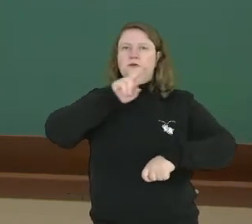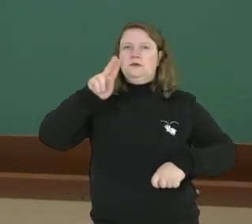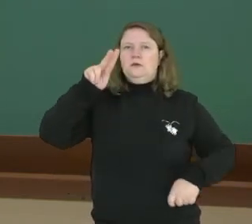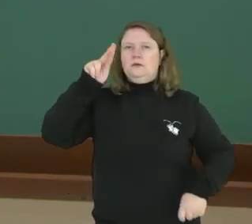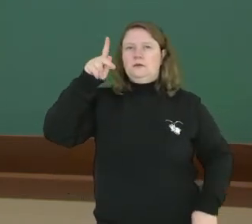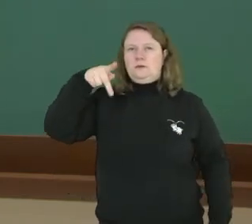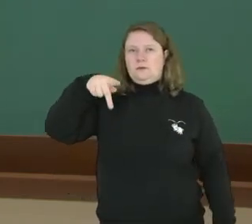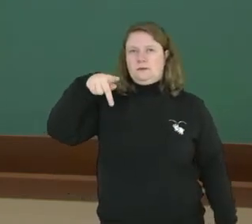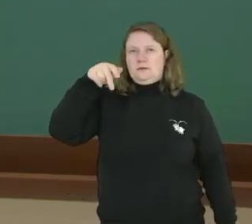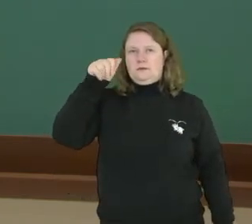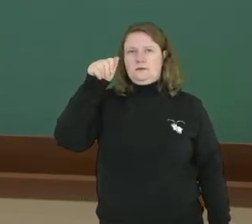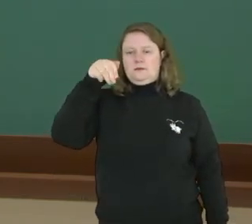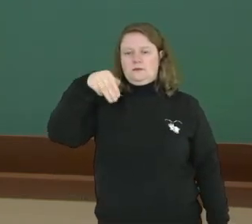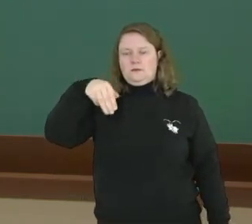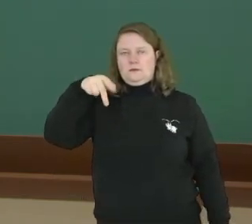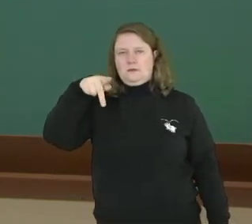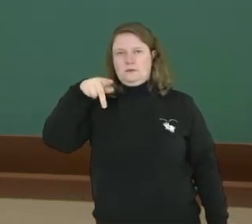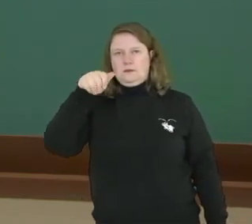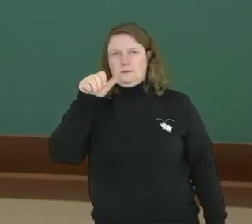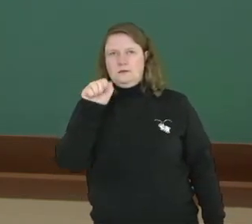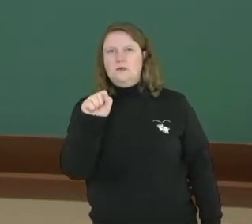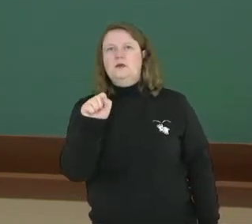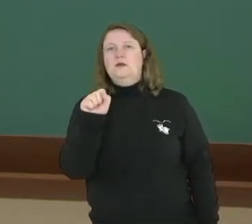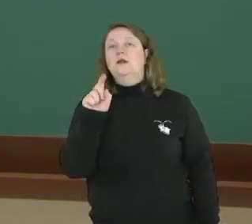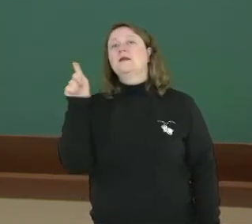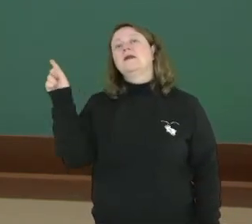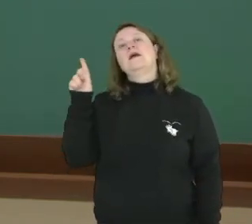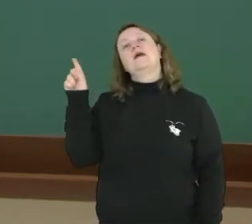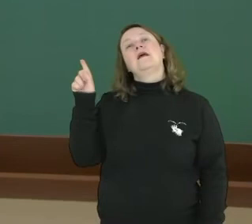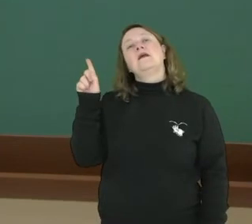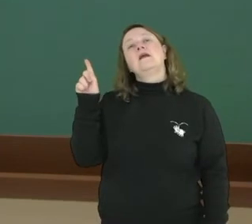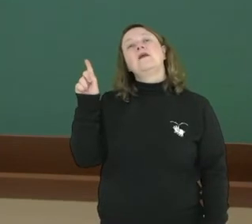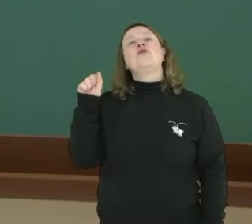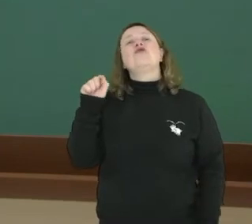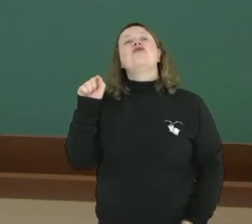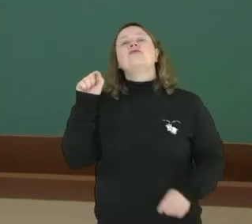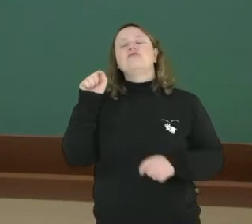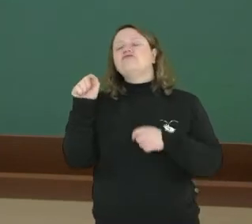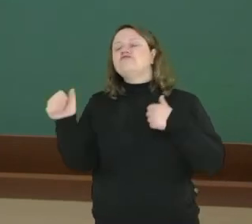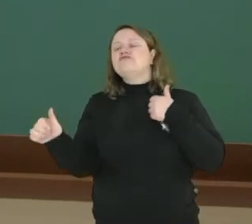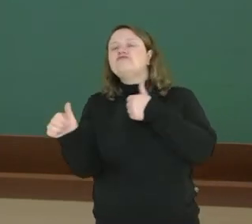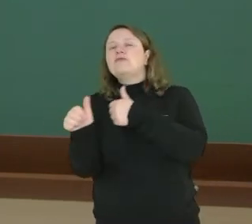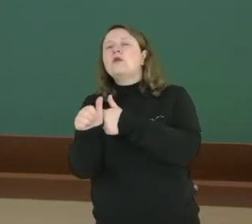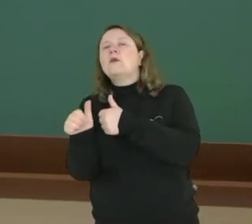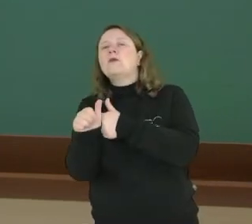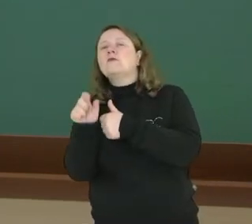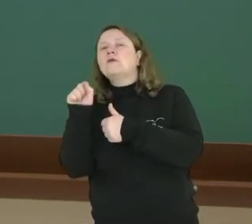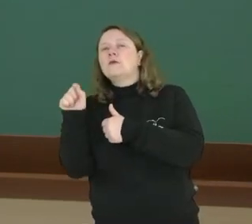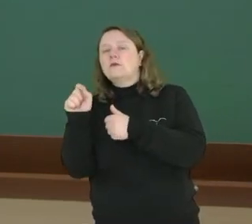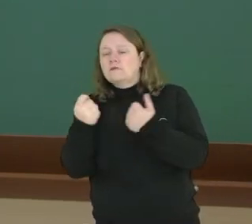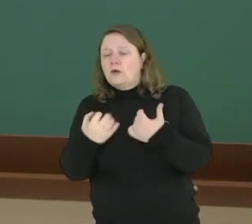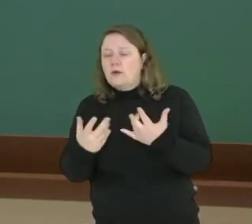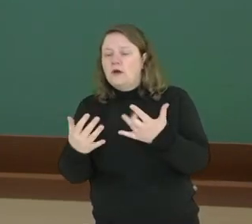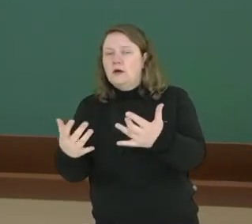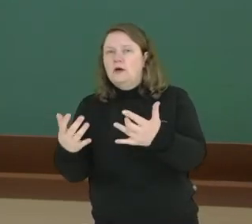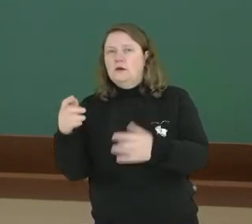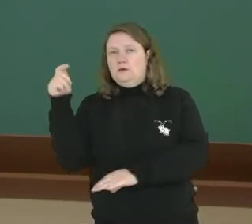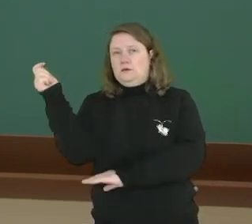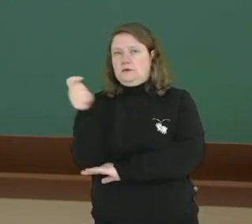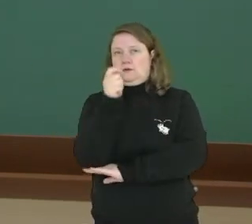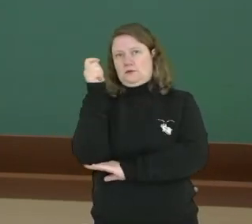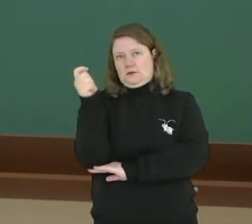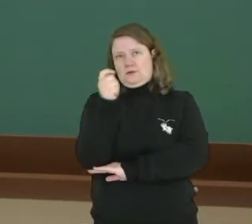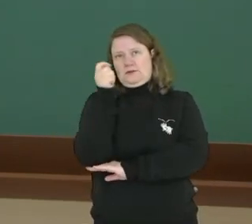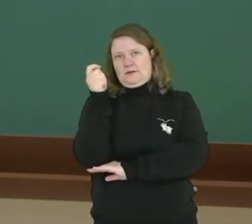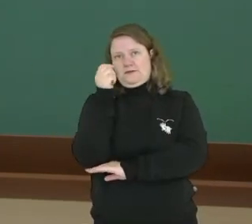campanha gaúcha, porque a maior porção dos campos ficam no extremo sul do Rio Grande do Sul, por isso a gente dá esses